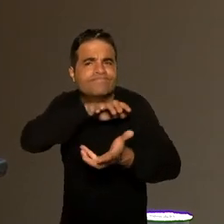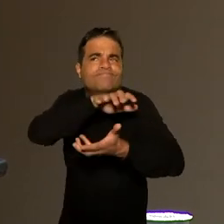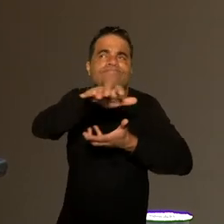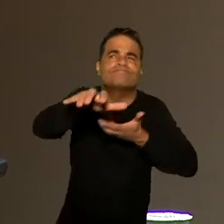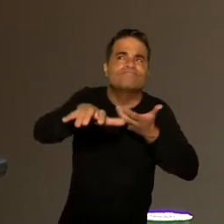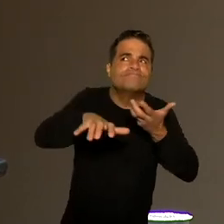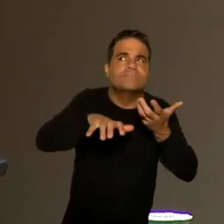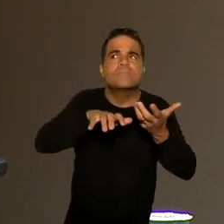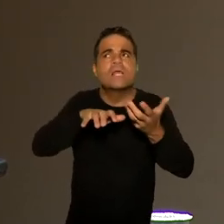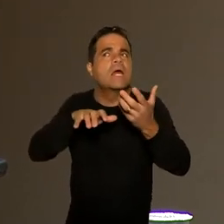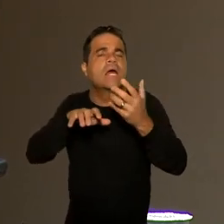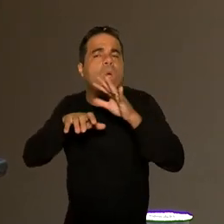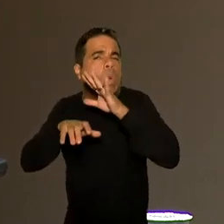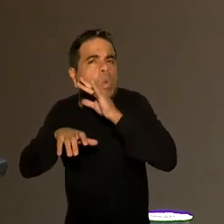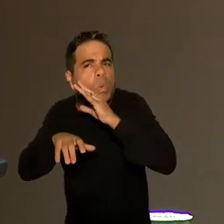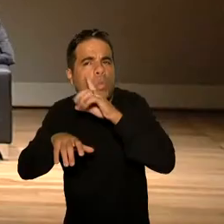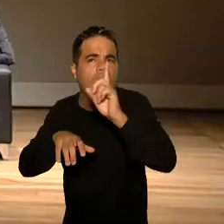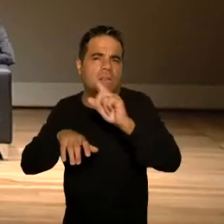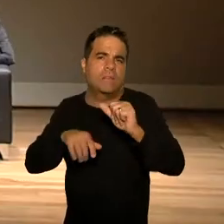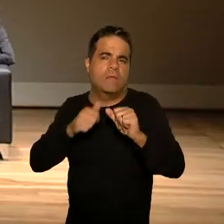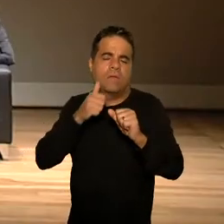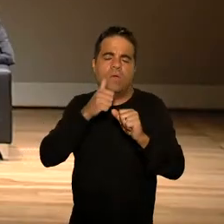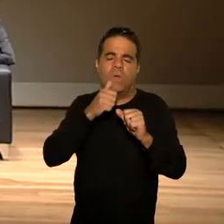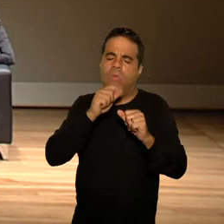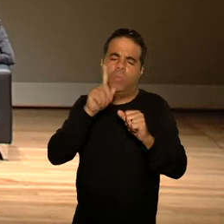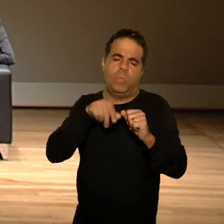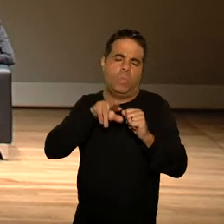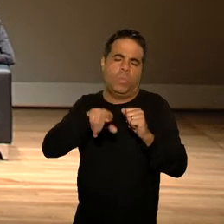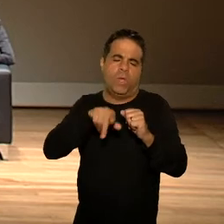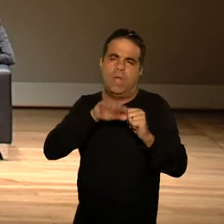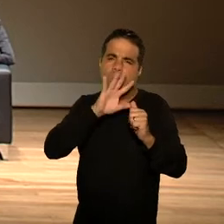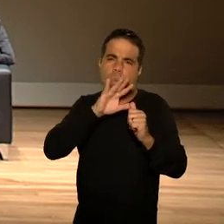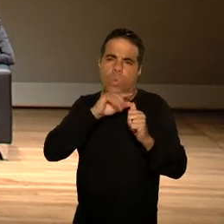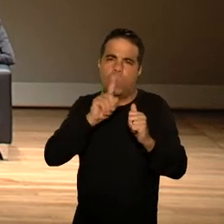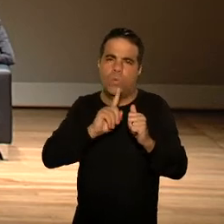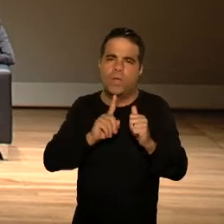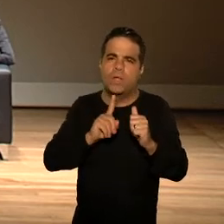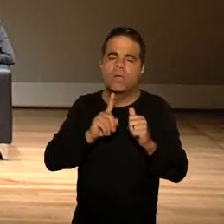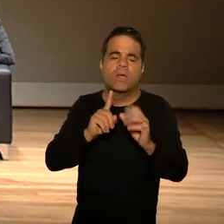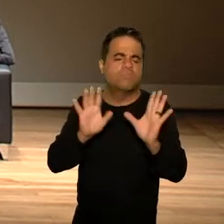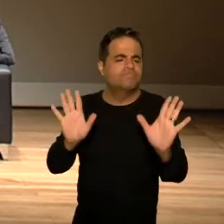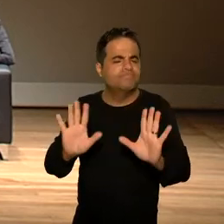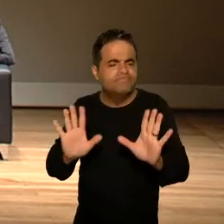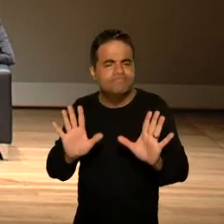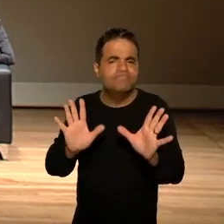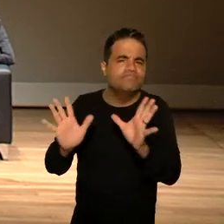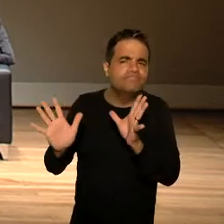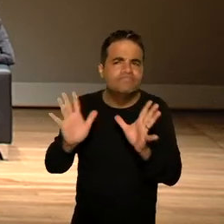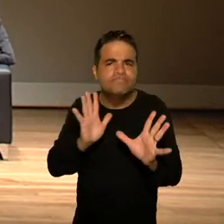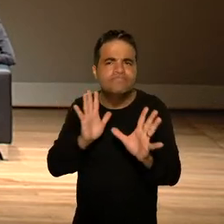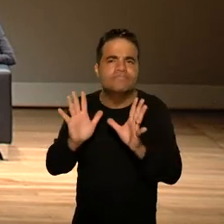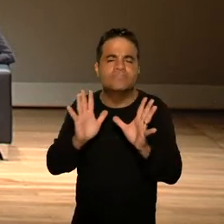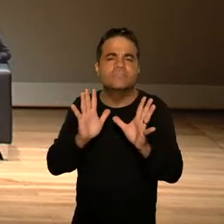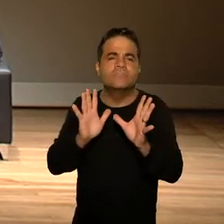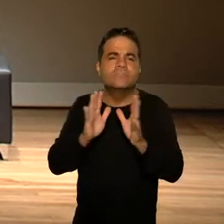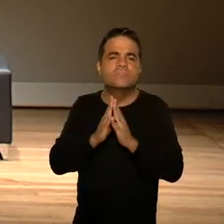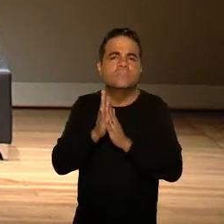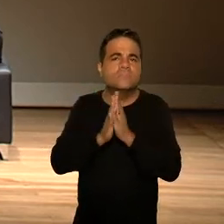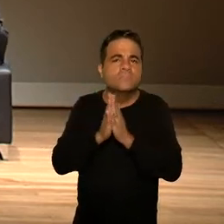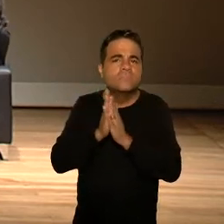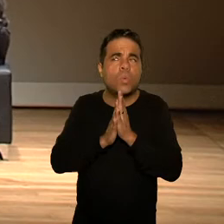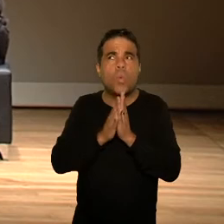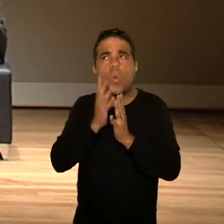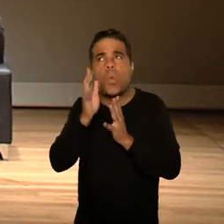não é ruim não nossa né Isso é um ponto importante não